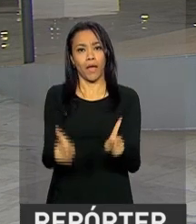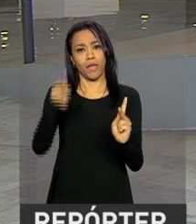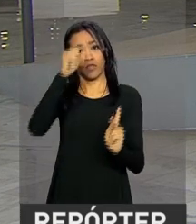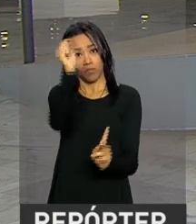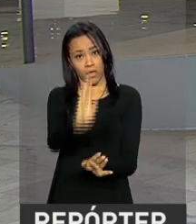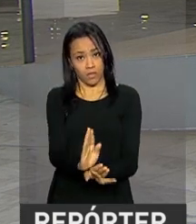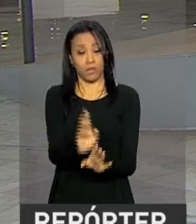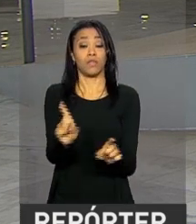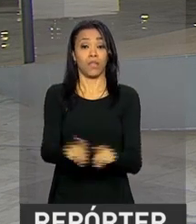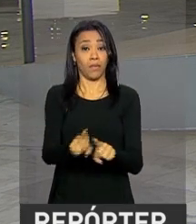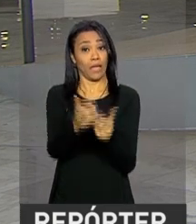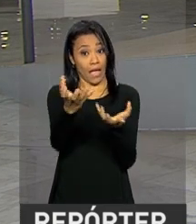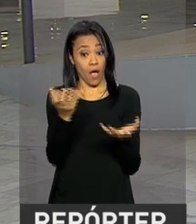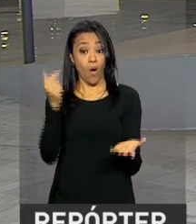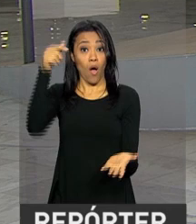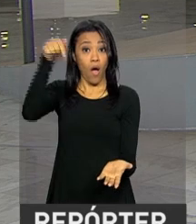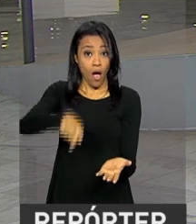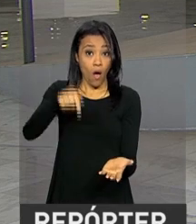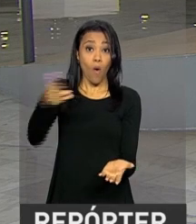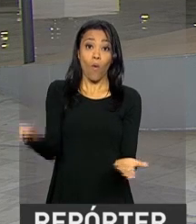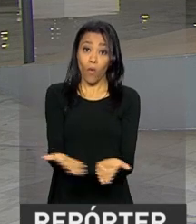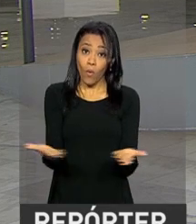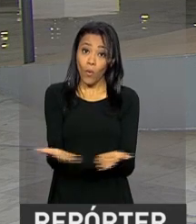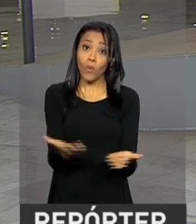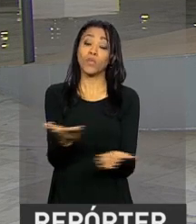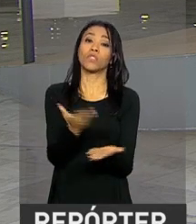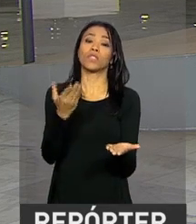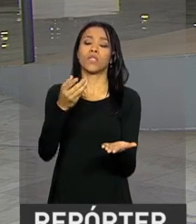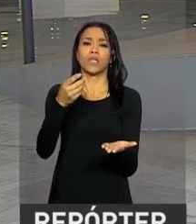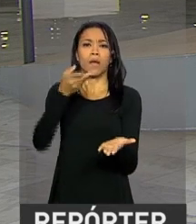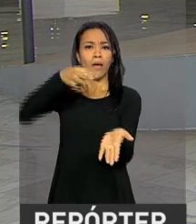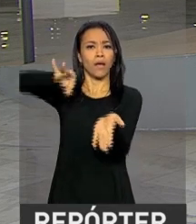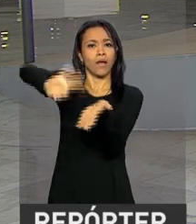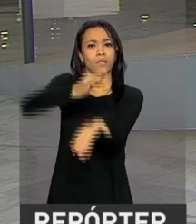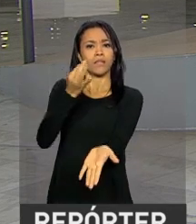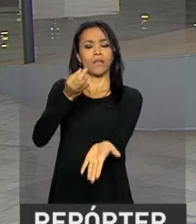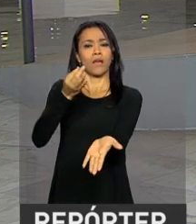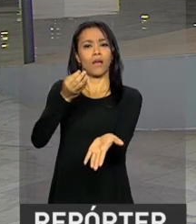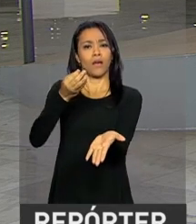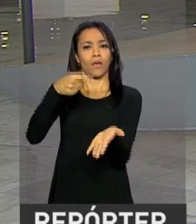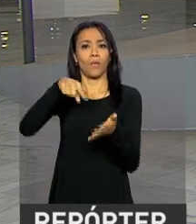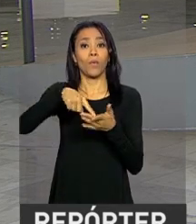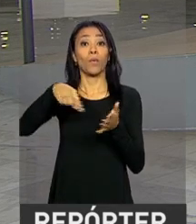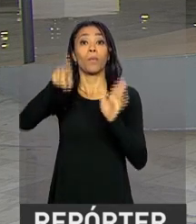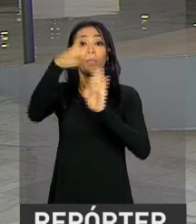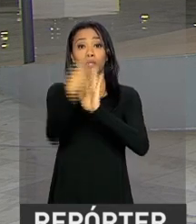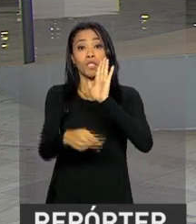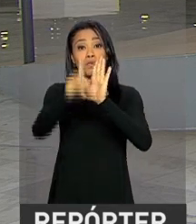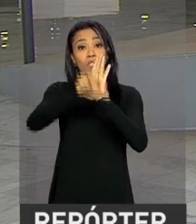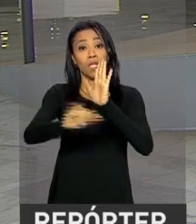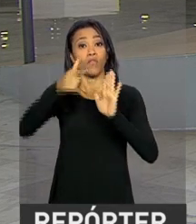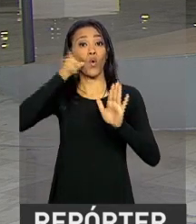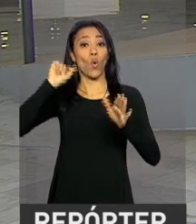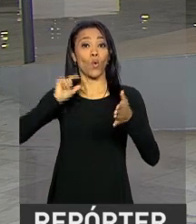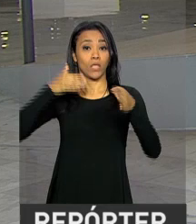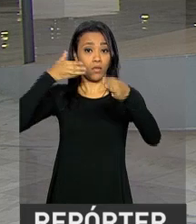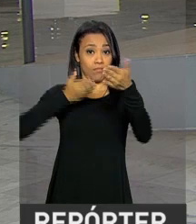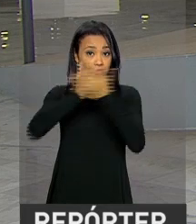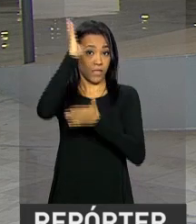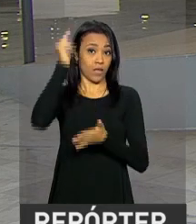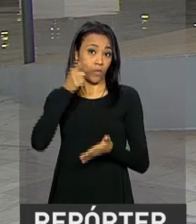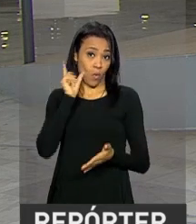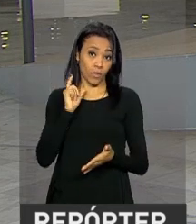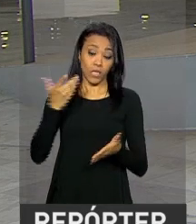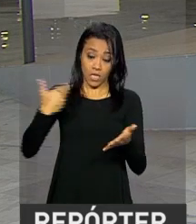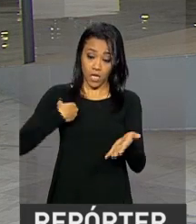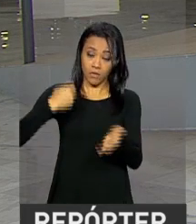pretende sancionar ainda hoje o projeto de lei aprovado na noite de ontem no Senado Federal, que estabelece